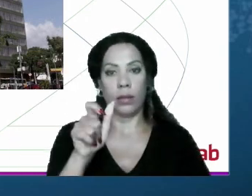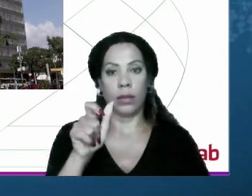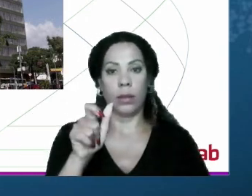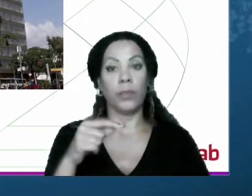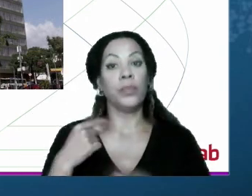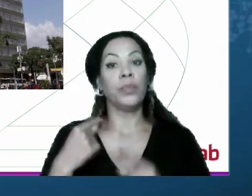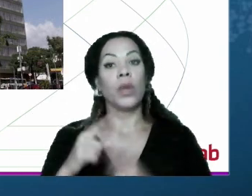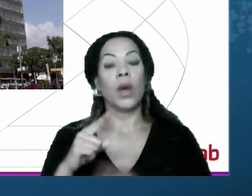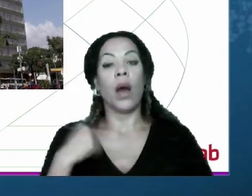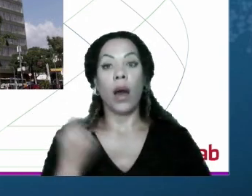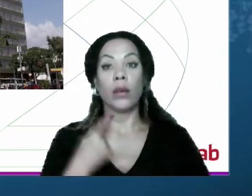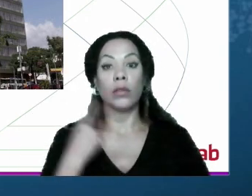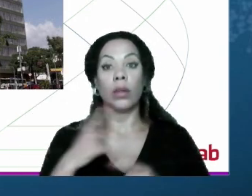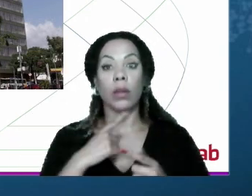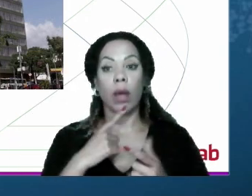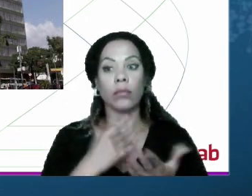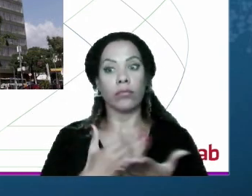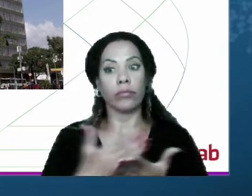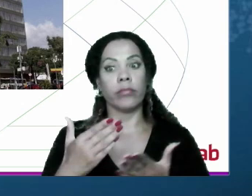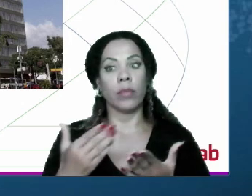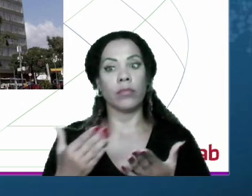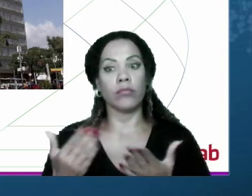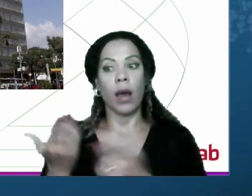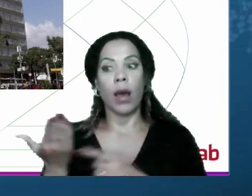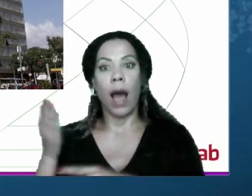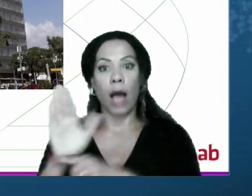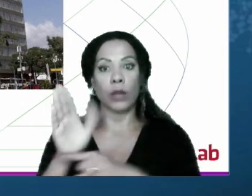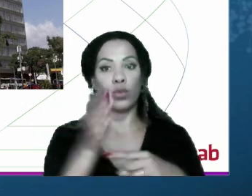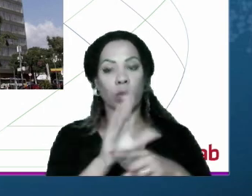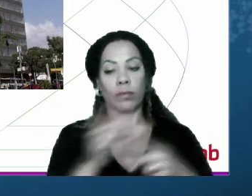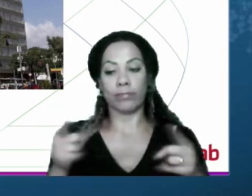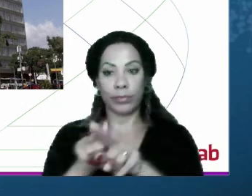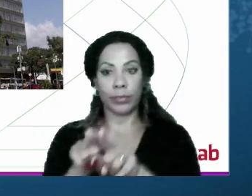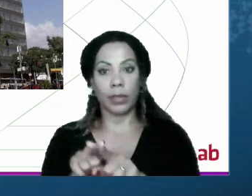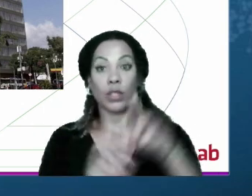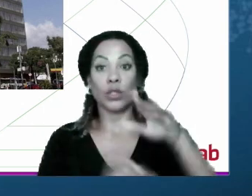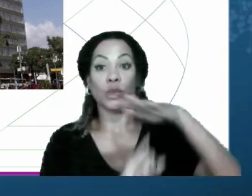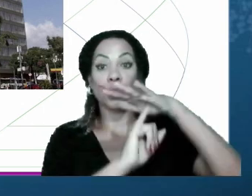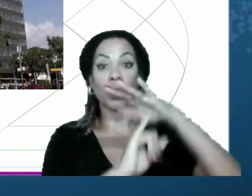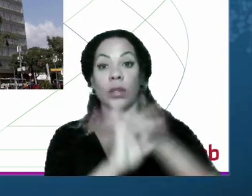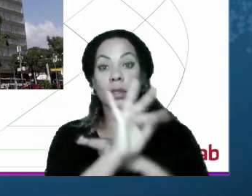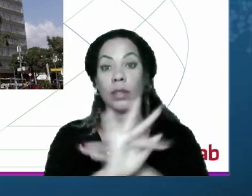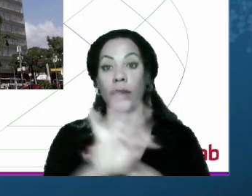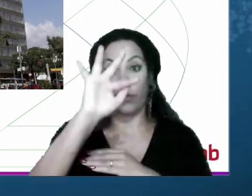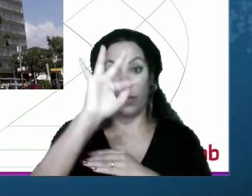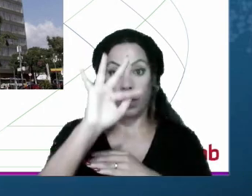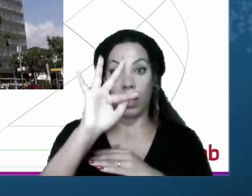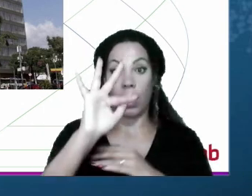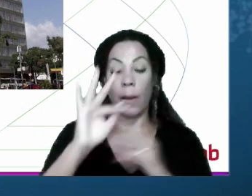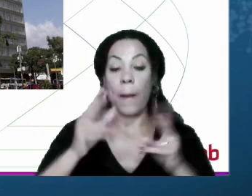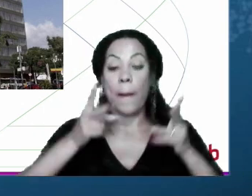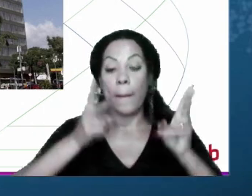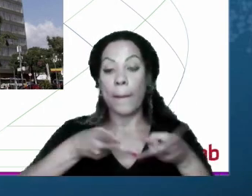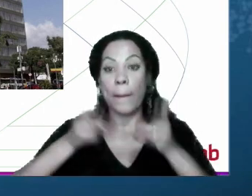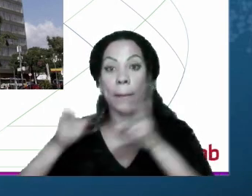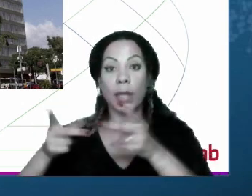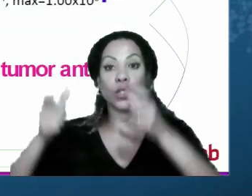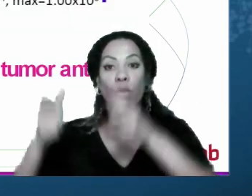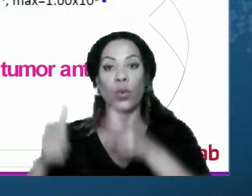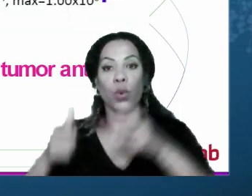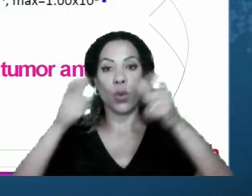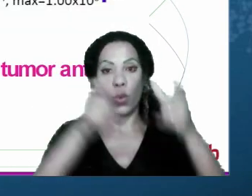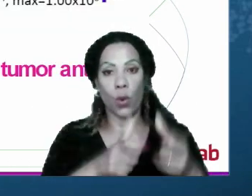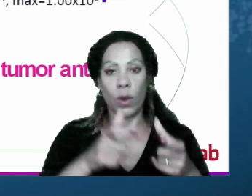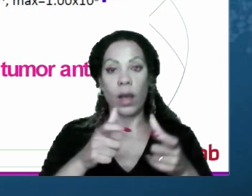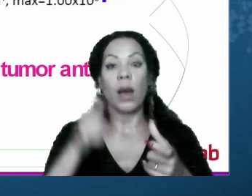estamos estabelecendo uma cooperação entre uma instituição federal, instituições federais localizadas no mesmo lugar, para